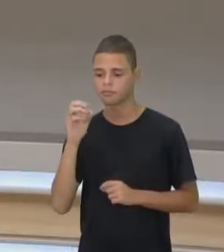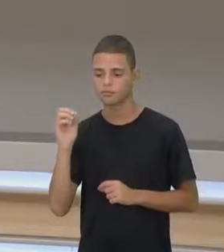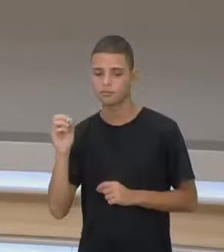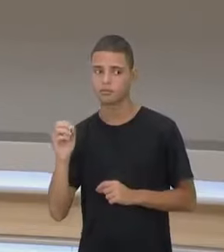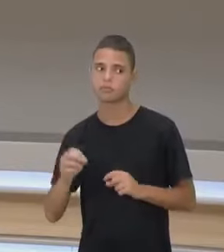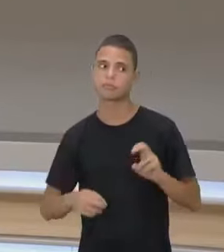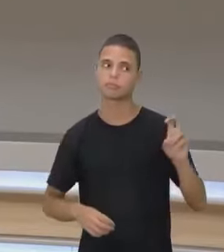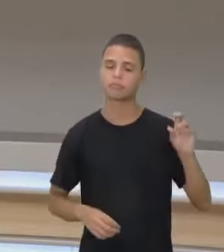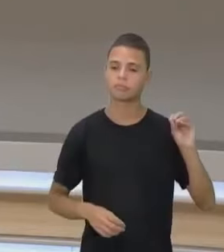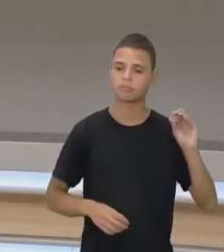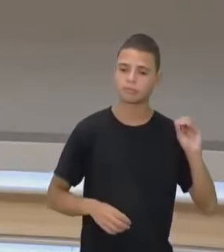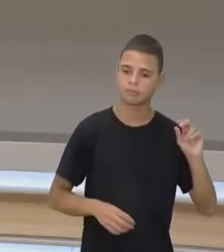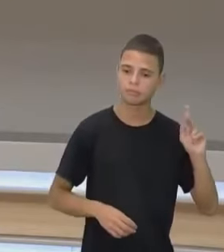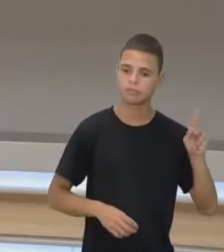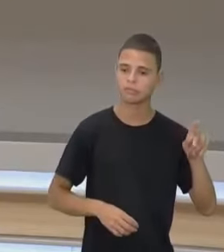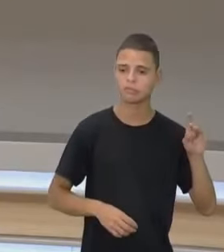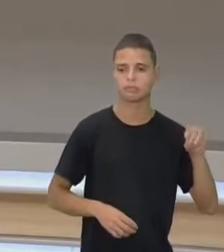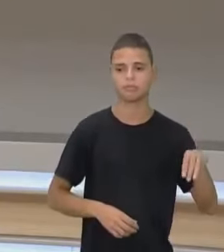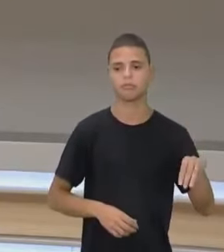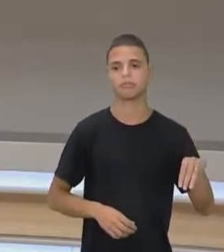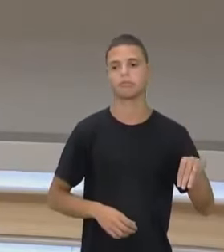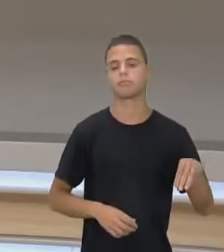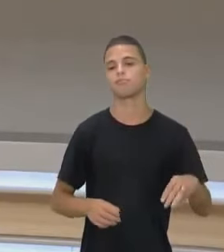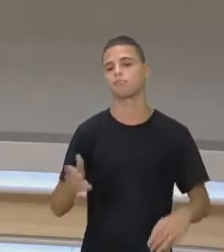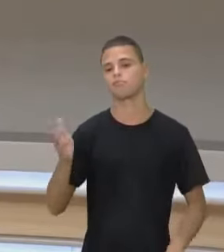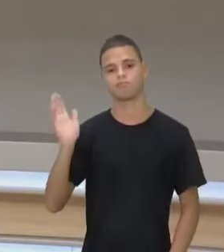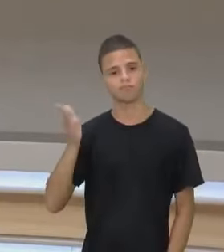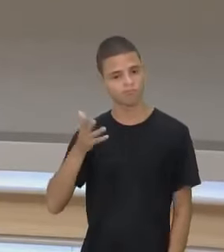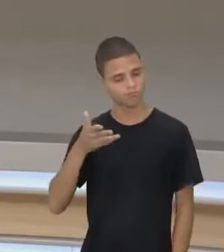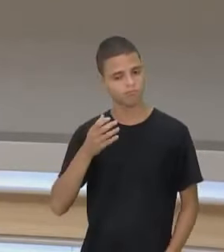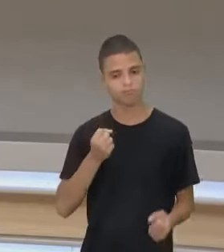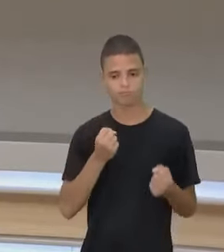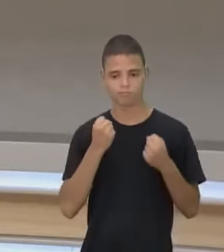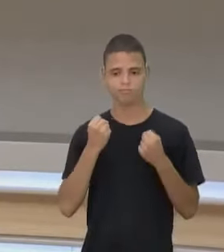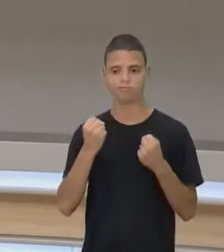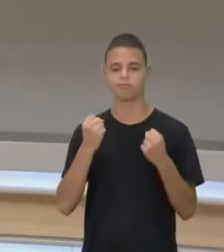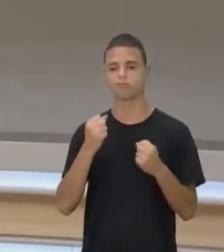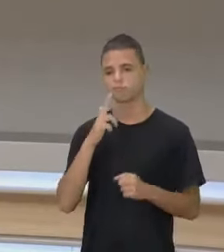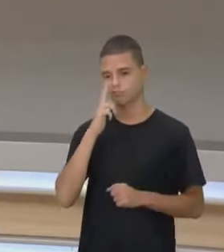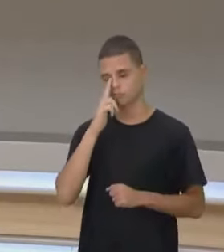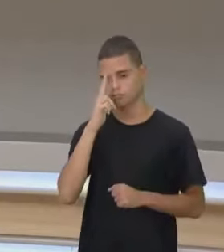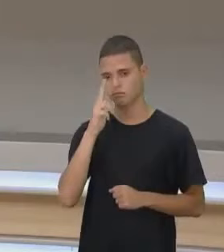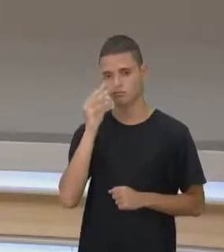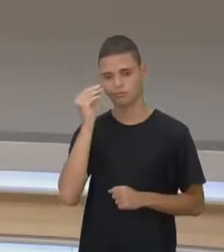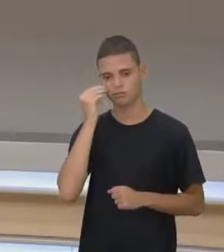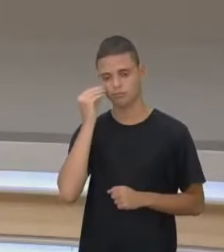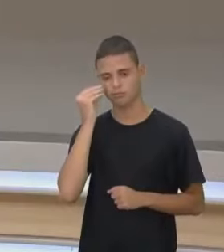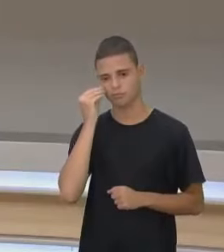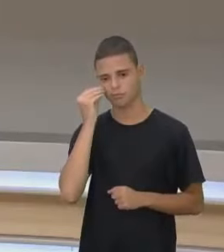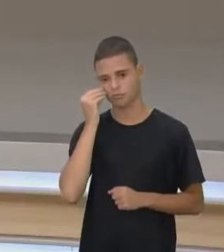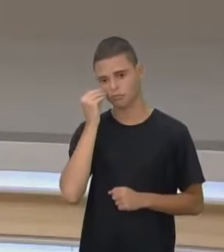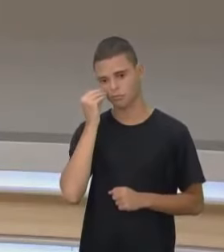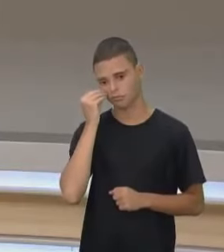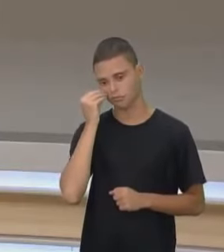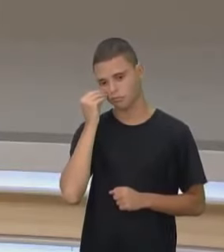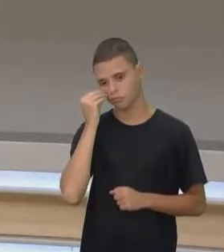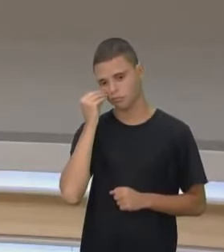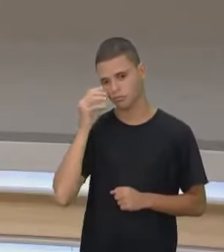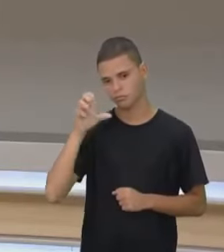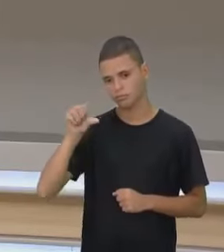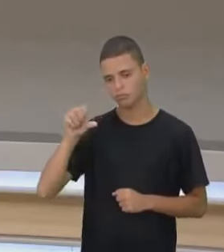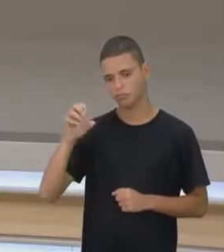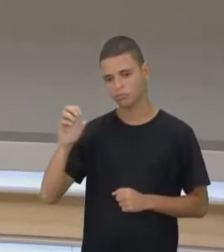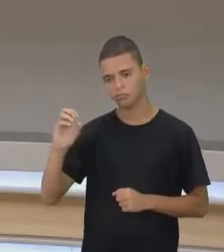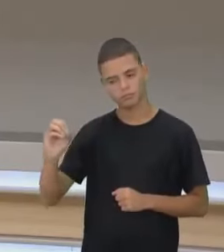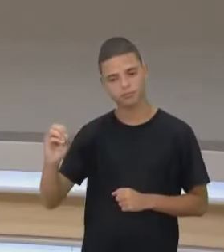500 km por hora, não é só número, é muita energia. Se você tentar colocar a mão para fora de um carro a 90